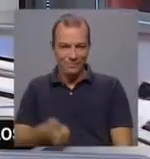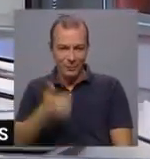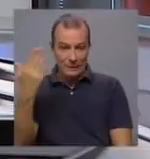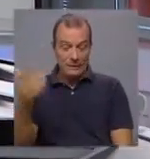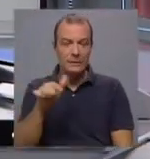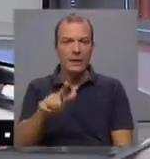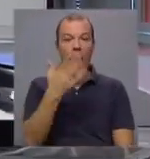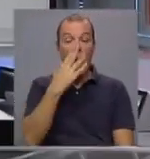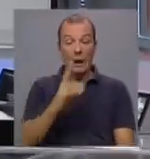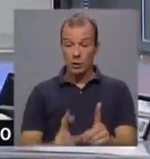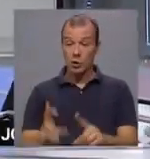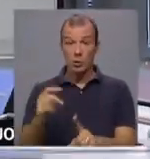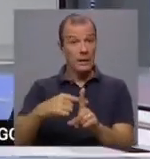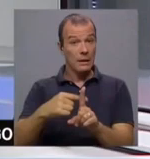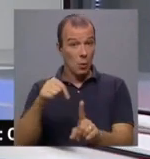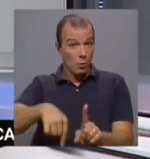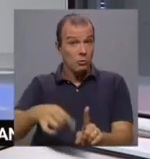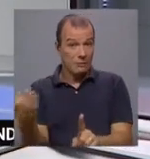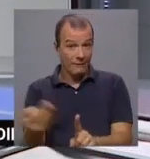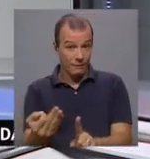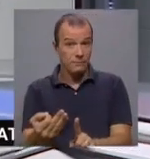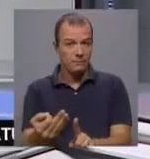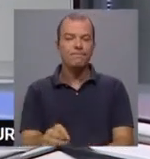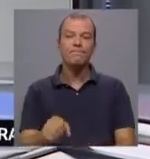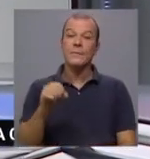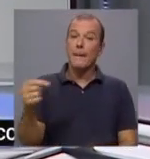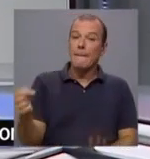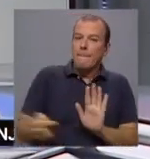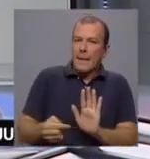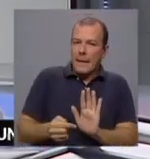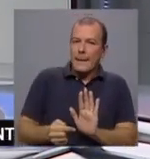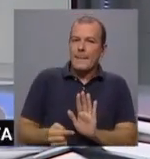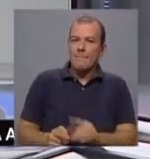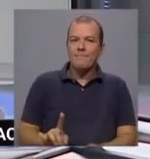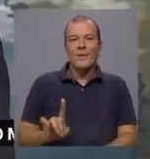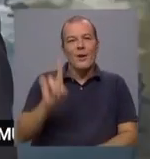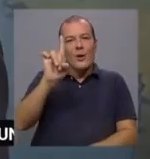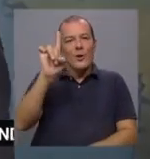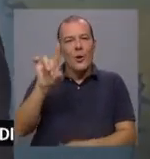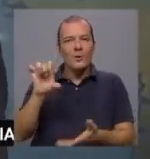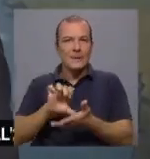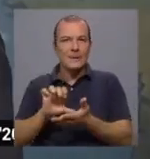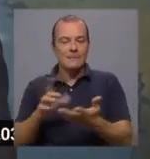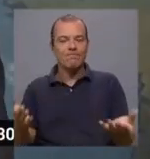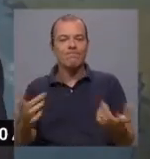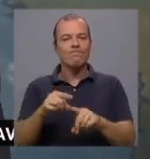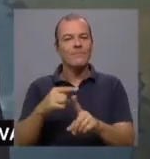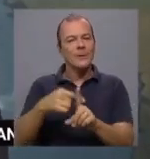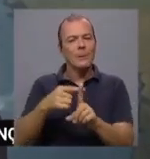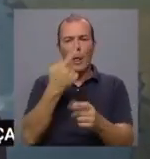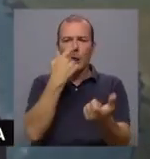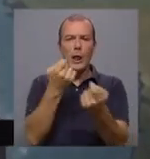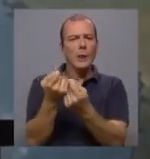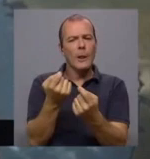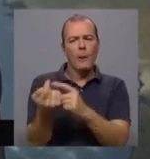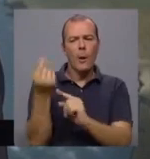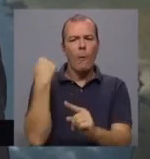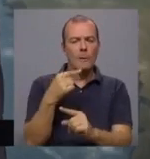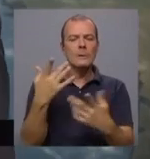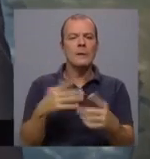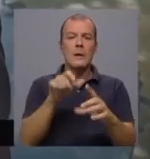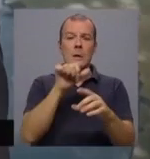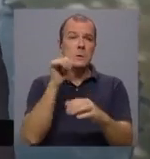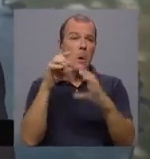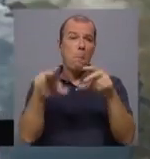ligeira subida ainda hoje das temperaturas, é isso? Das mínimas, no das interior mínimas. Norte e centro, sim. De resto, as temperaturas muito similares ao dia de ontem, um dia de céu